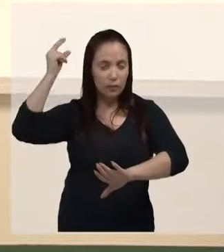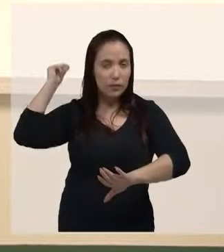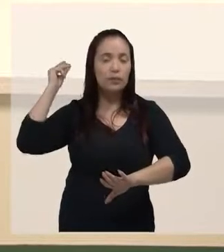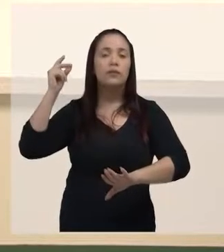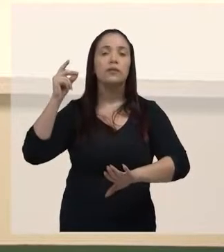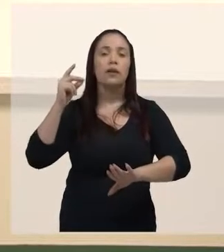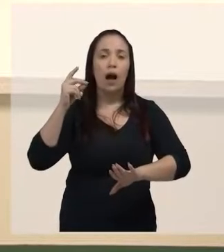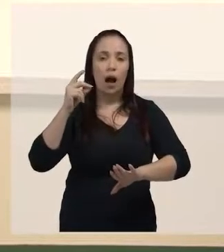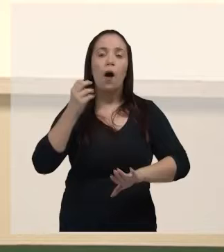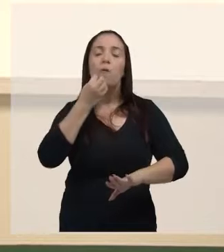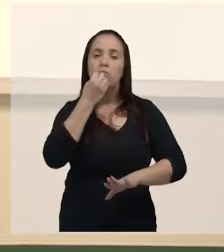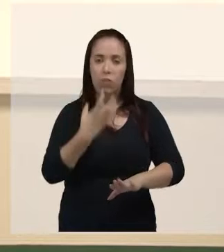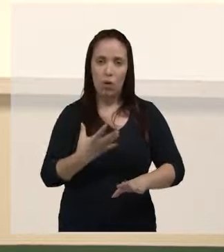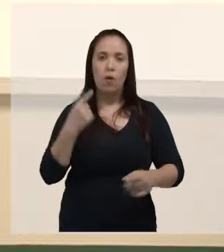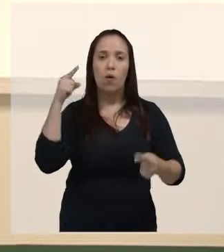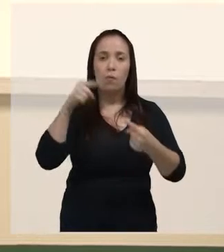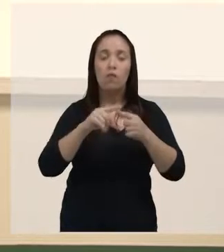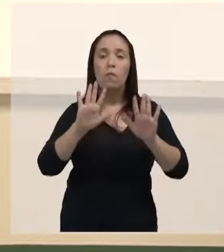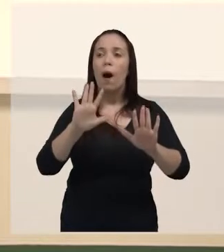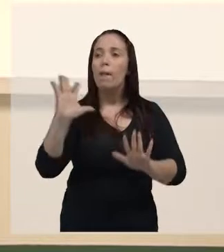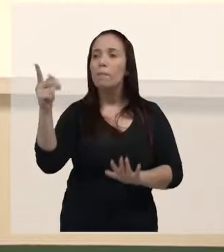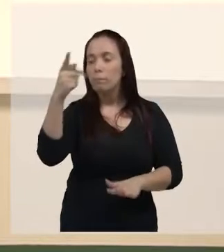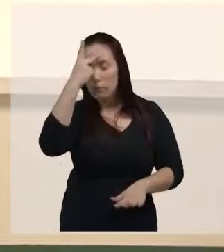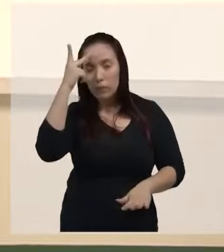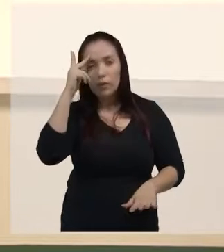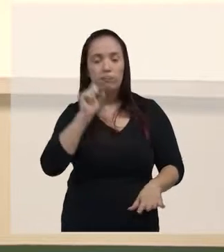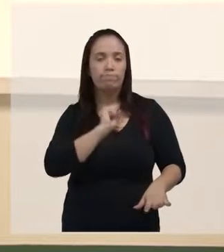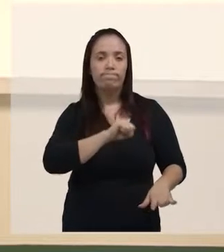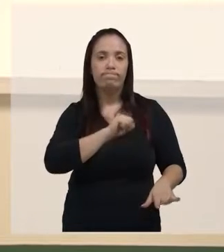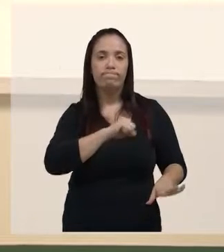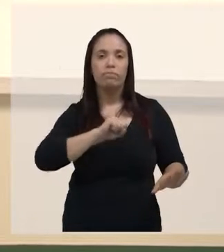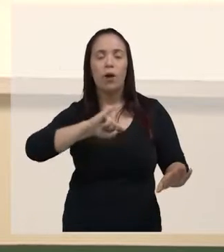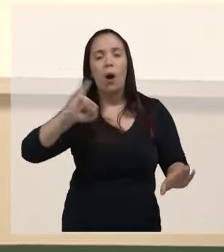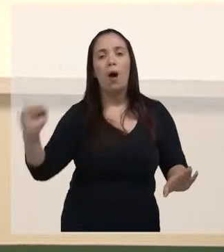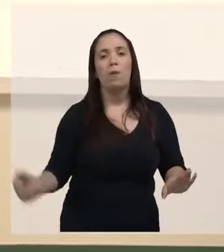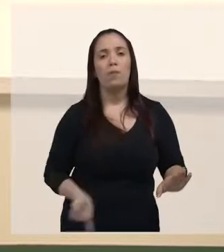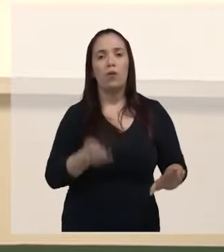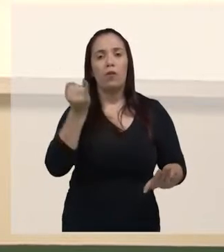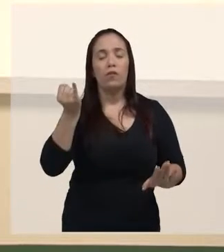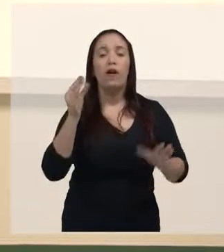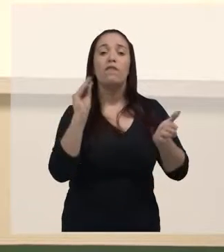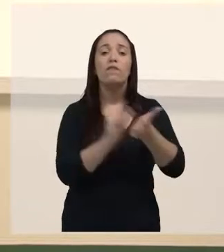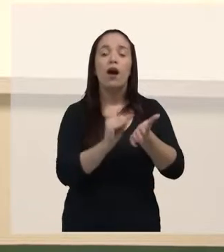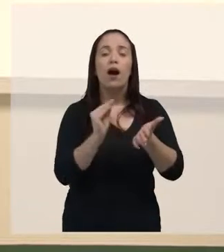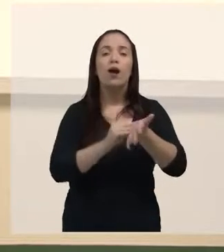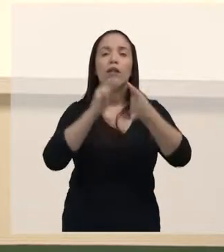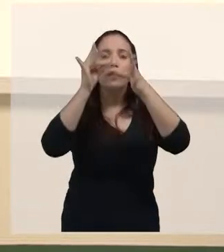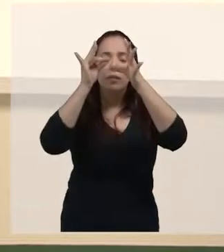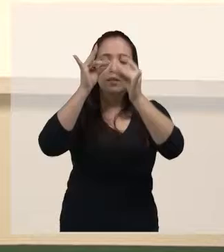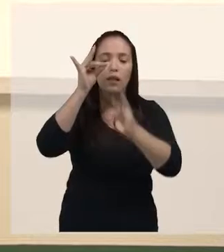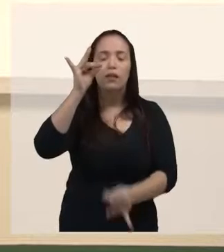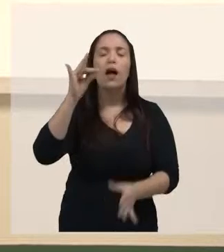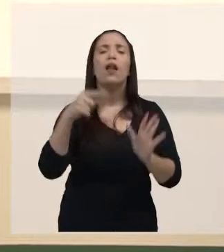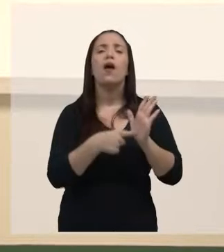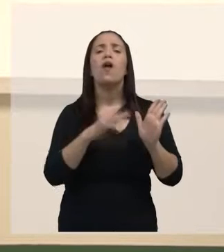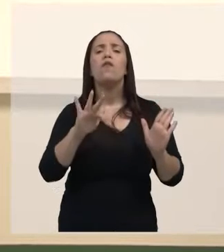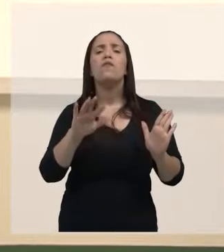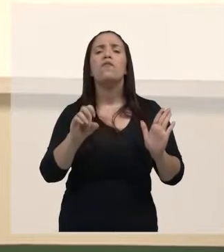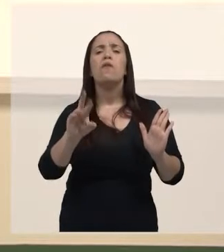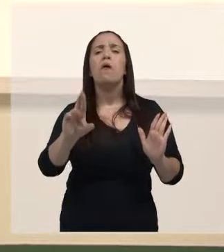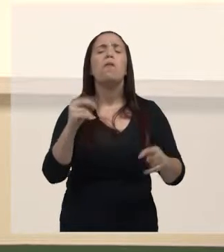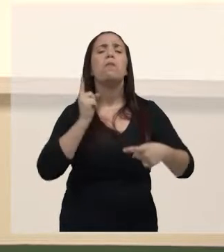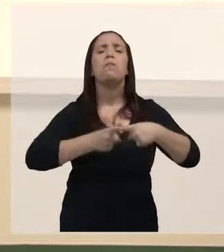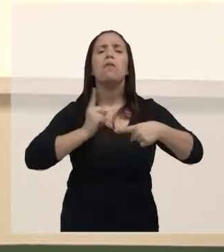a maneira como ele começou a ser usado... Eles não especificaram para que o fórum. Para que